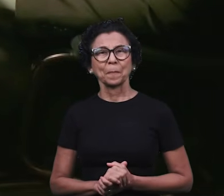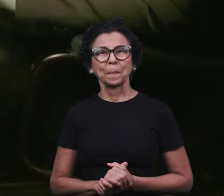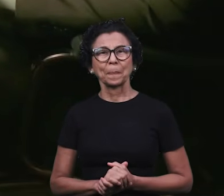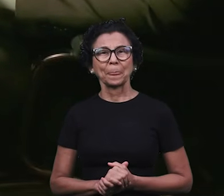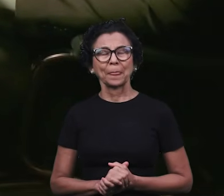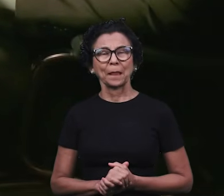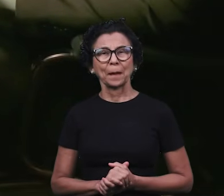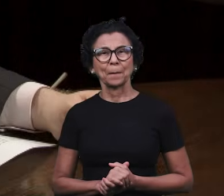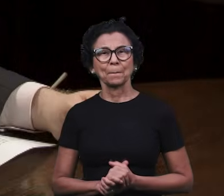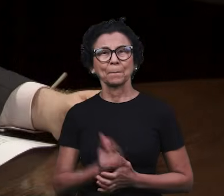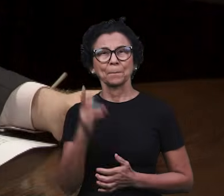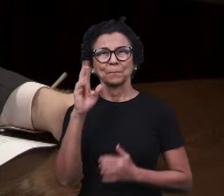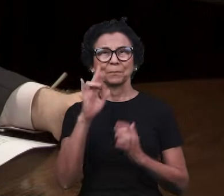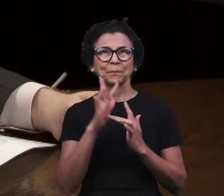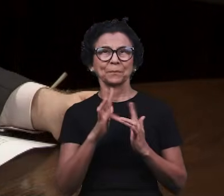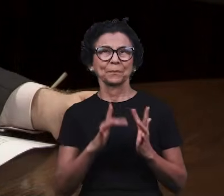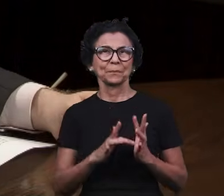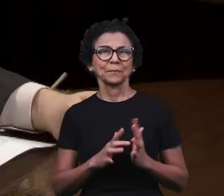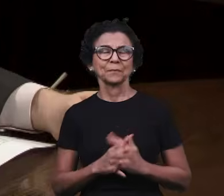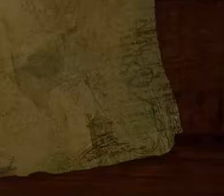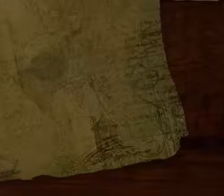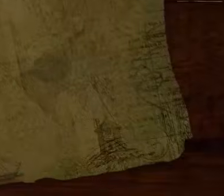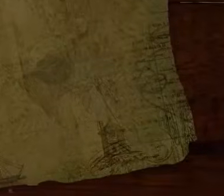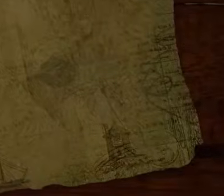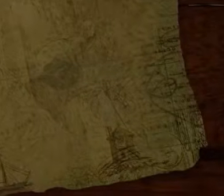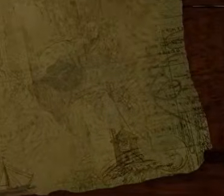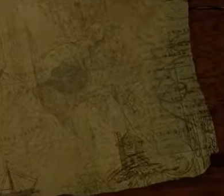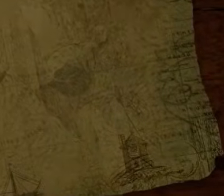próximo episódio. Amém. A paz do Senhor. Paz do Senhor. Pai do Senhor.